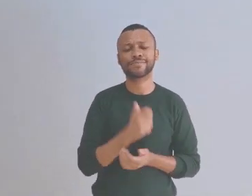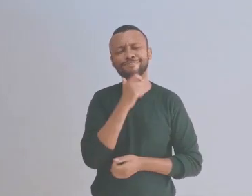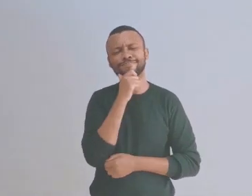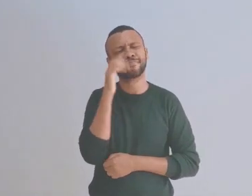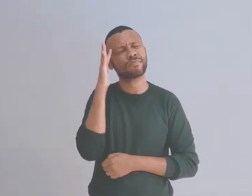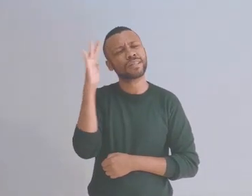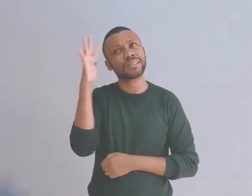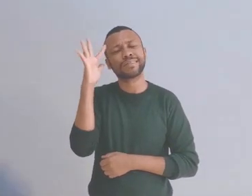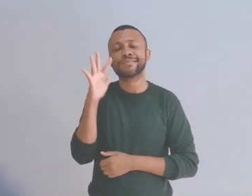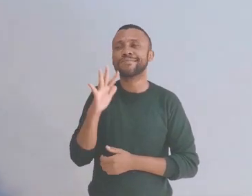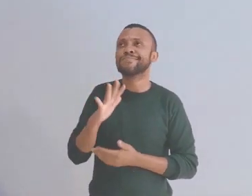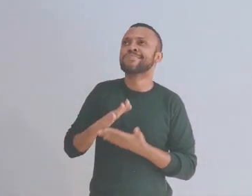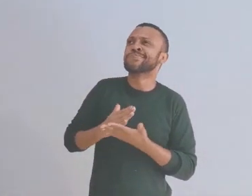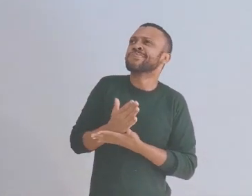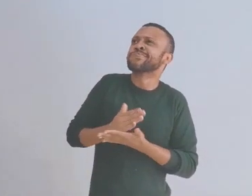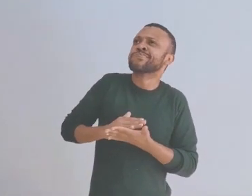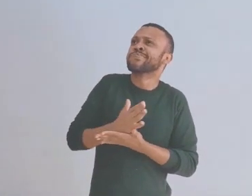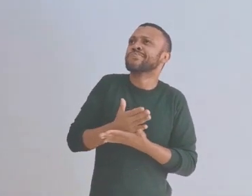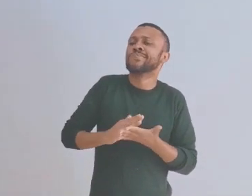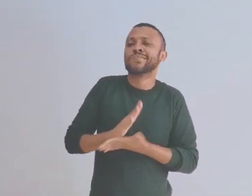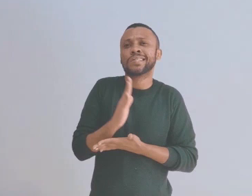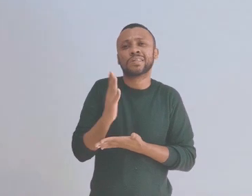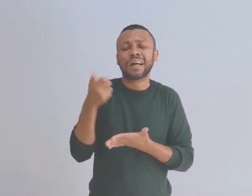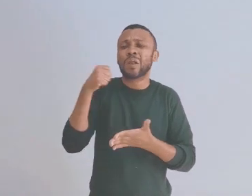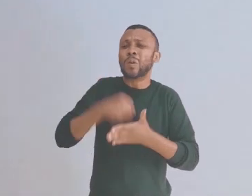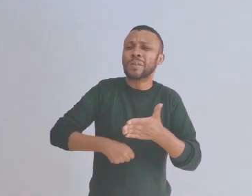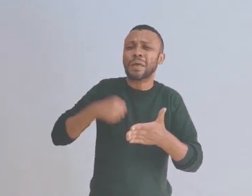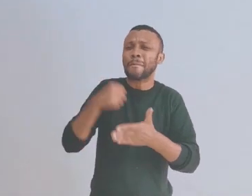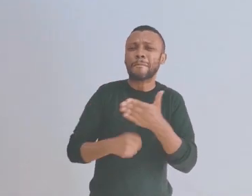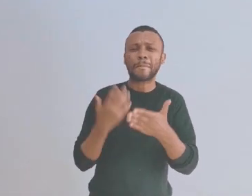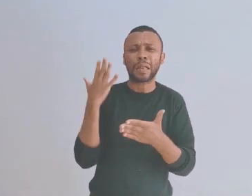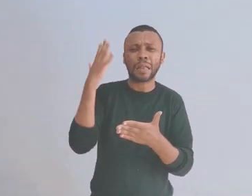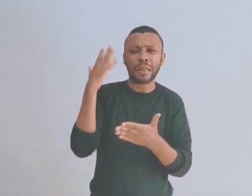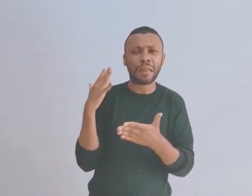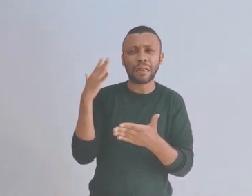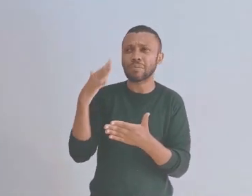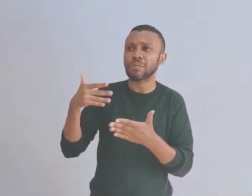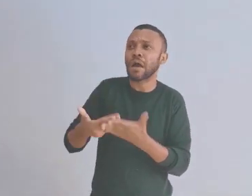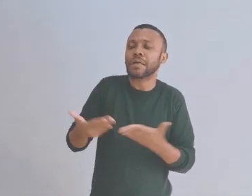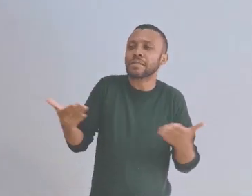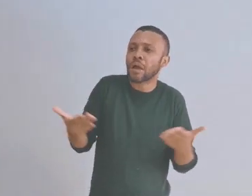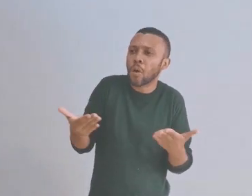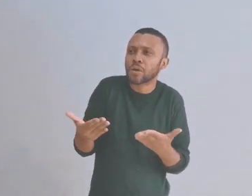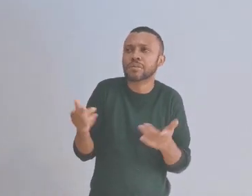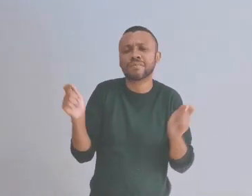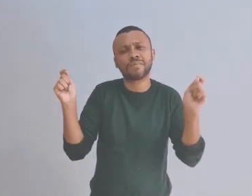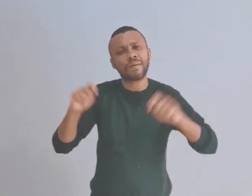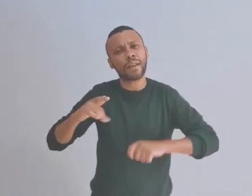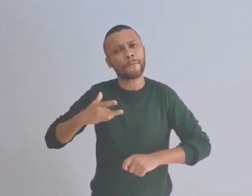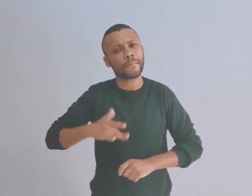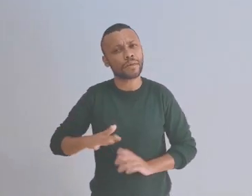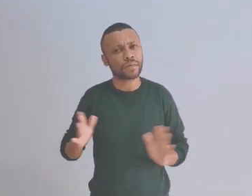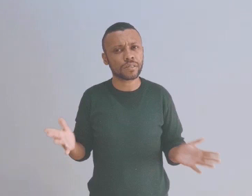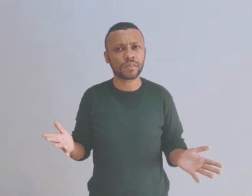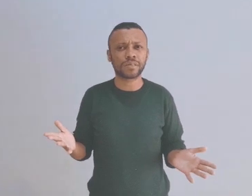pensando muito, remoendo em meio. Porque eu já lutei tanto e vale a pena, assim. Aí eu fiquei assim pensando, nossa, que futuro que essas